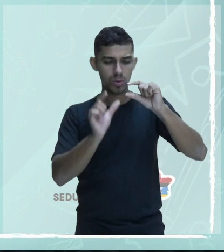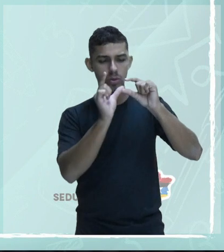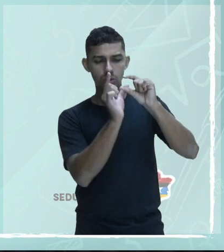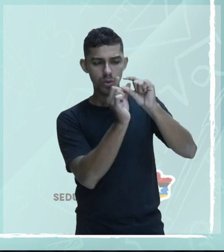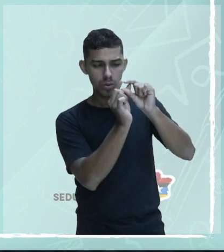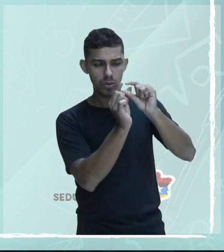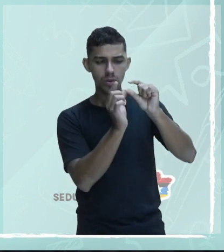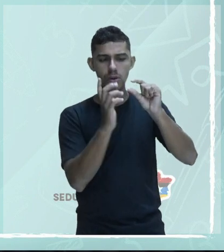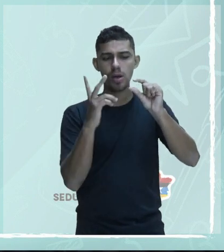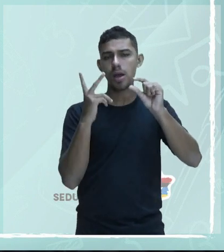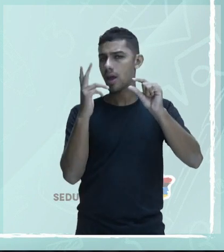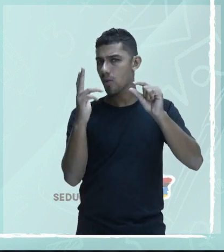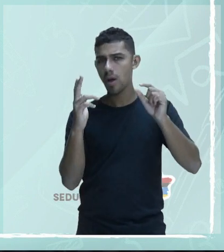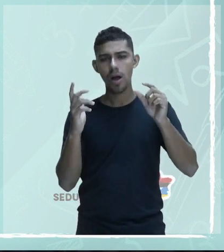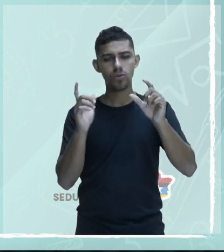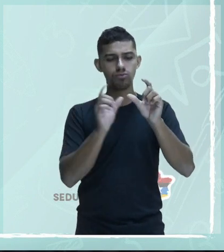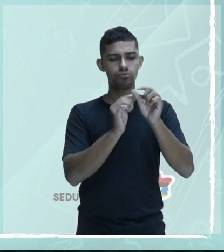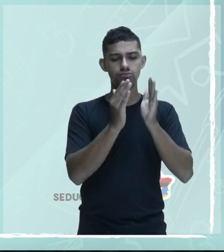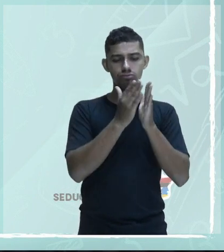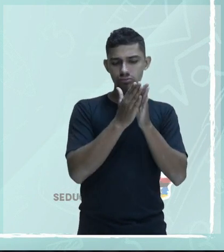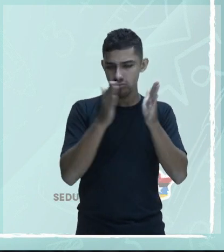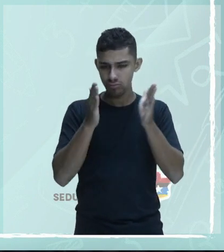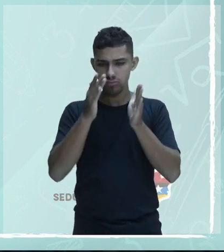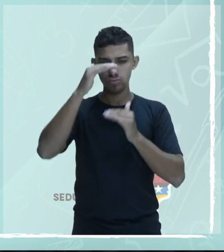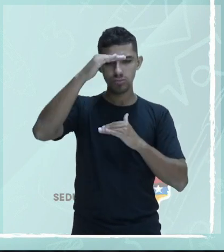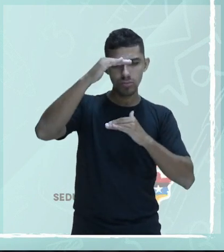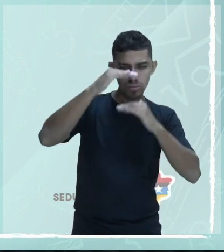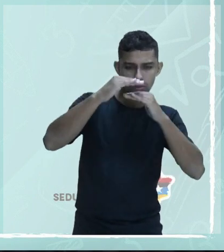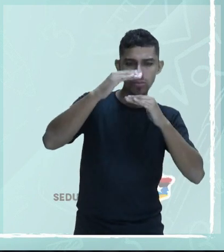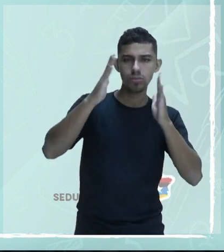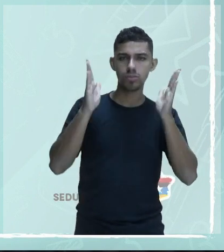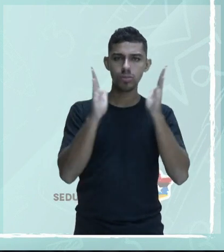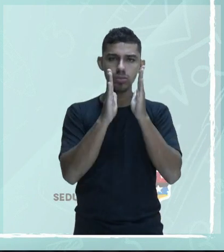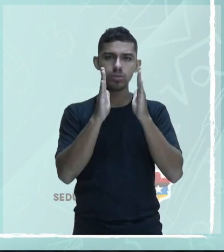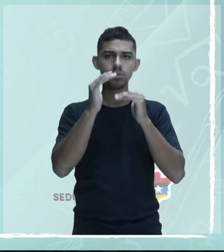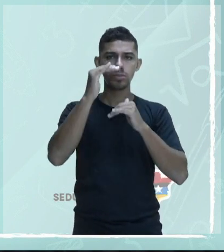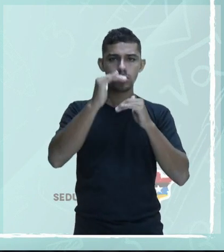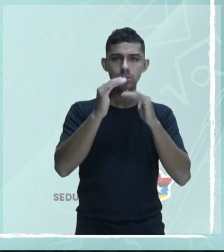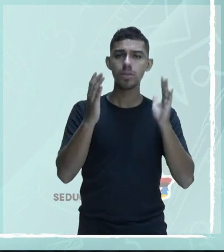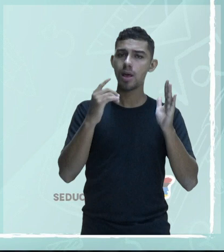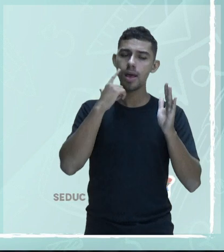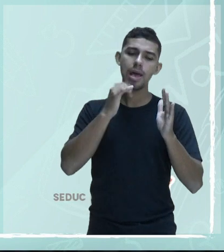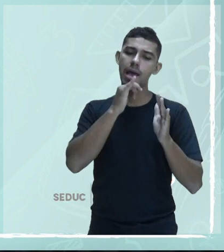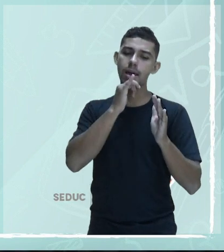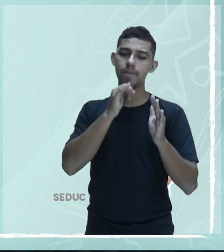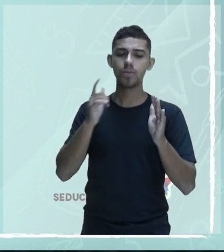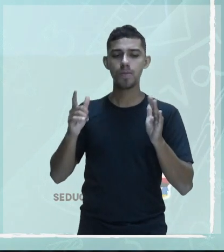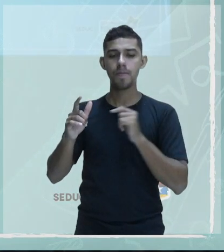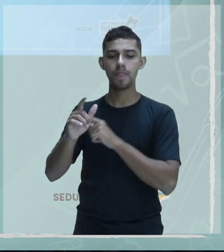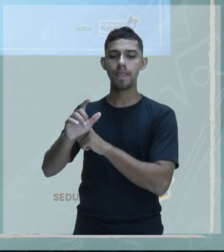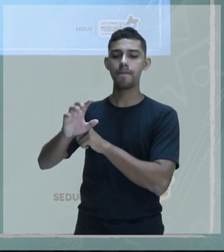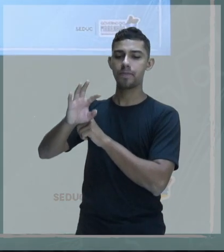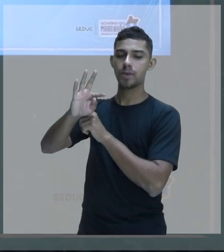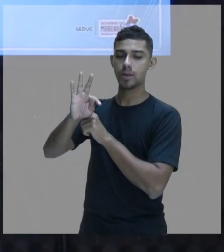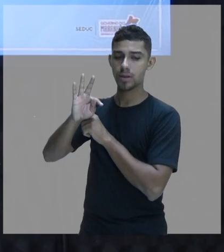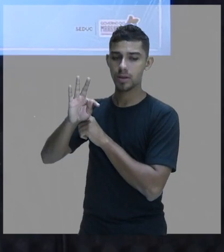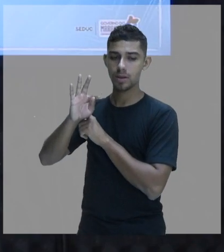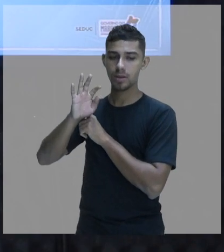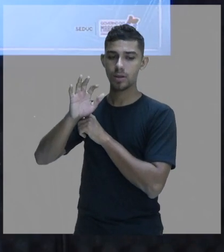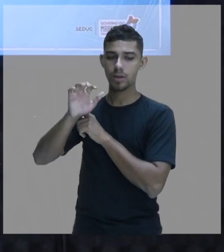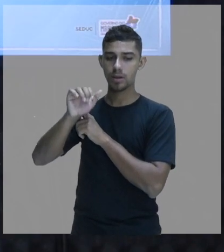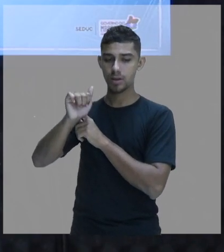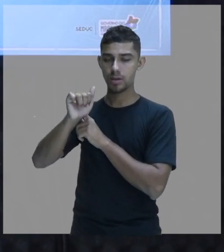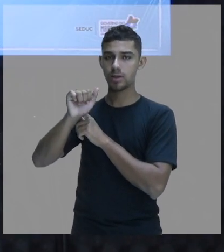têm praticamente o mesmo tamanho. São constituídos de ossos esponjosos, exemplos, os taços e os carpos. Percebam